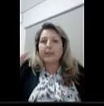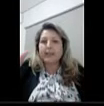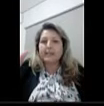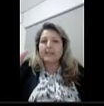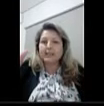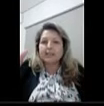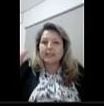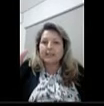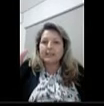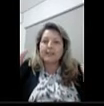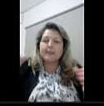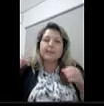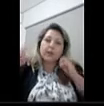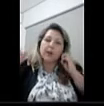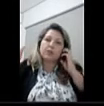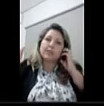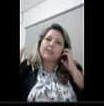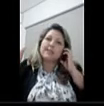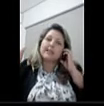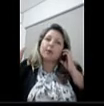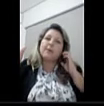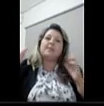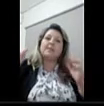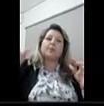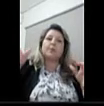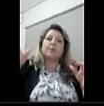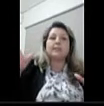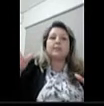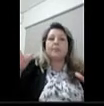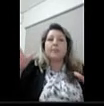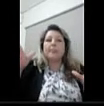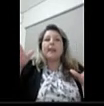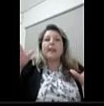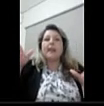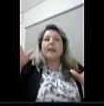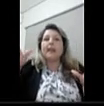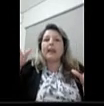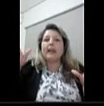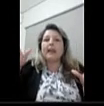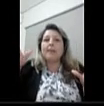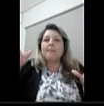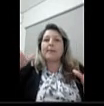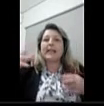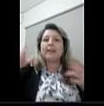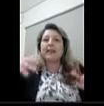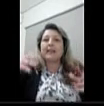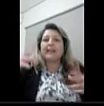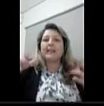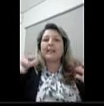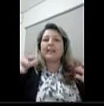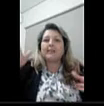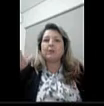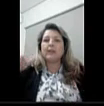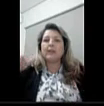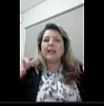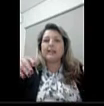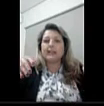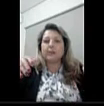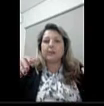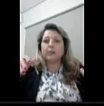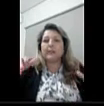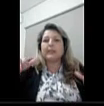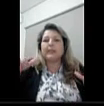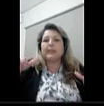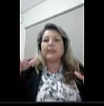preferência da criança, eu acho que esse aí é o mais importante, para que ela vá treinando essa